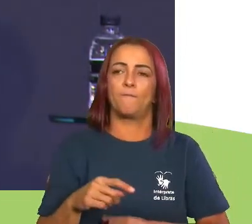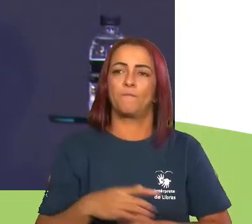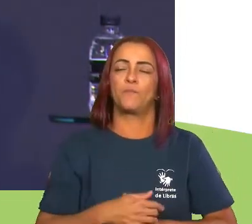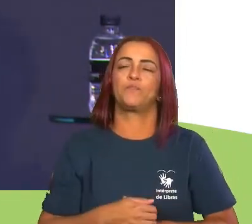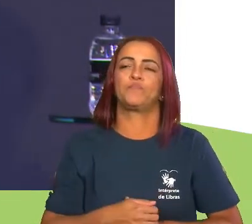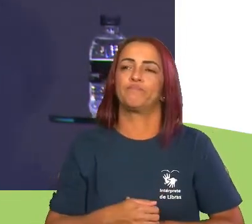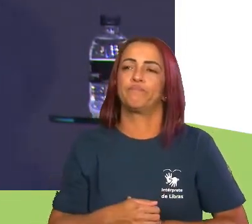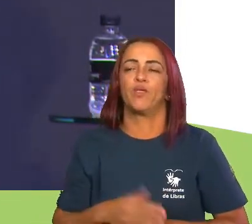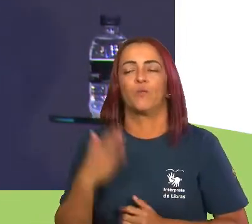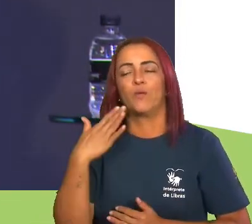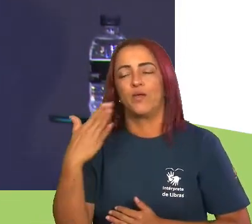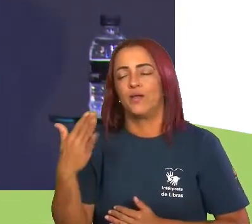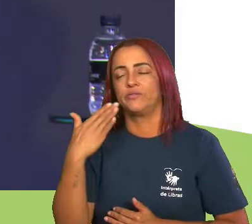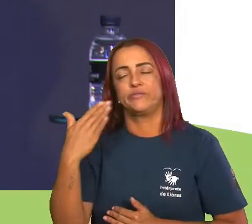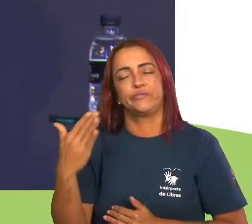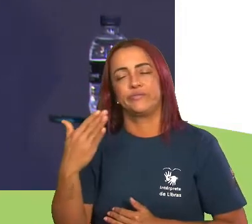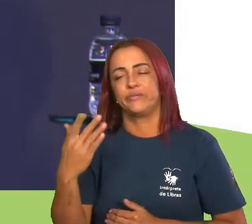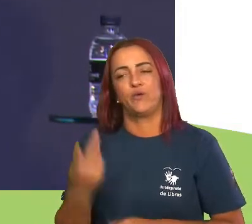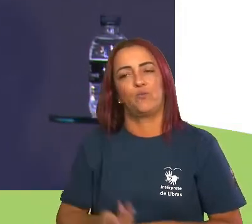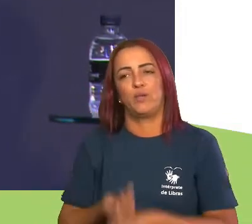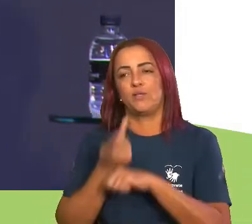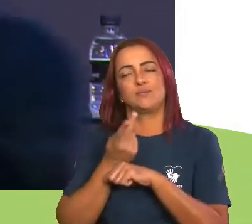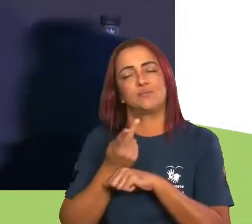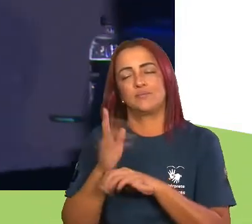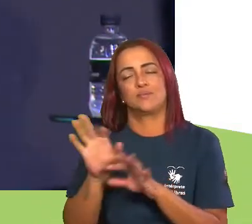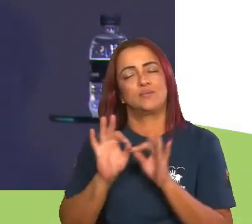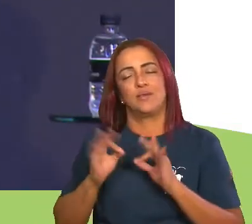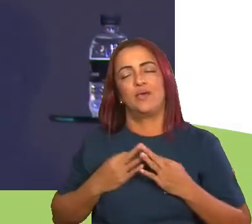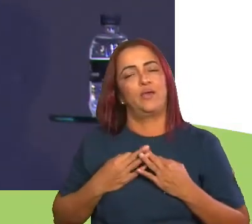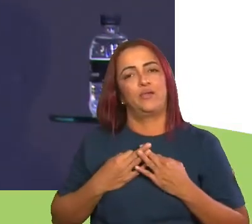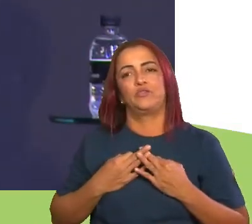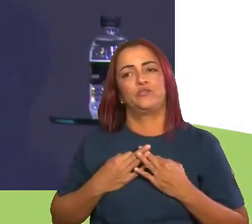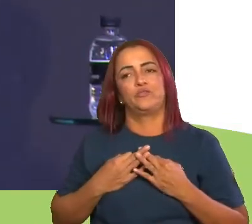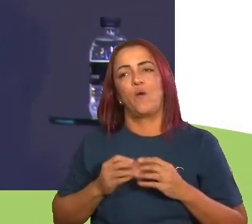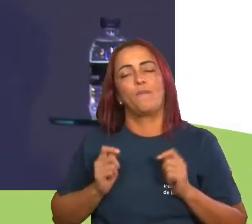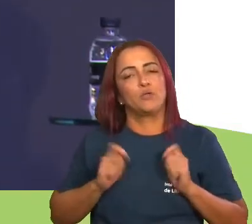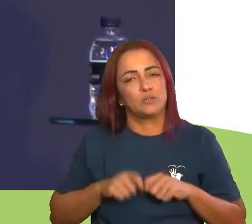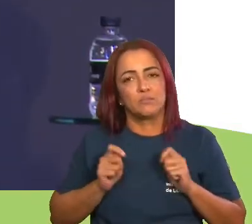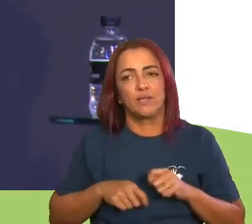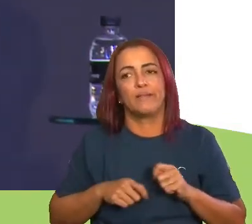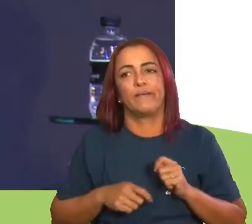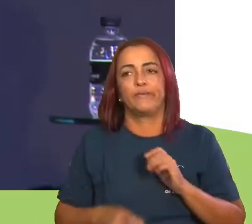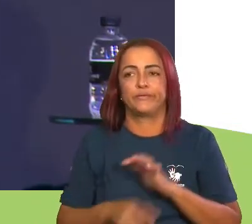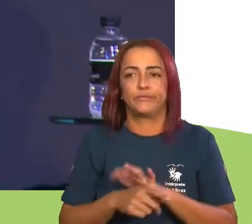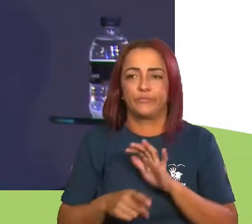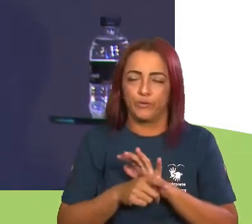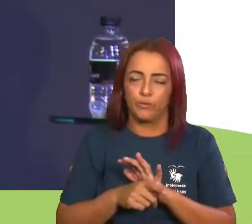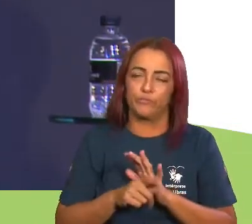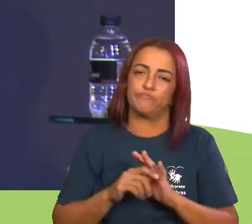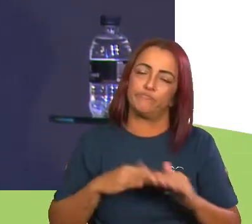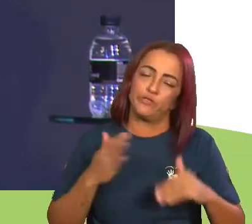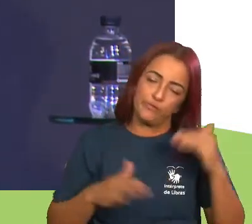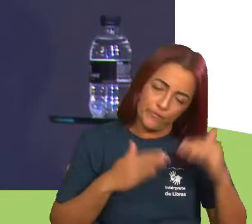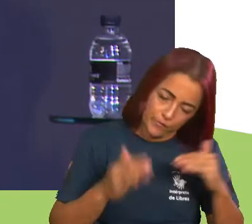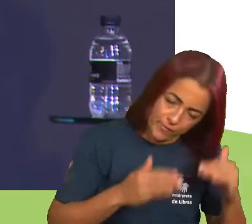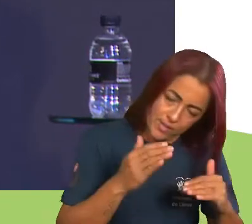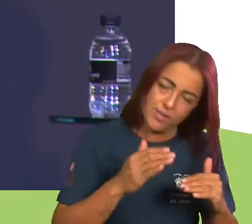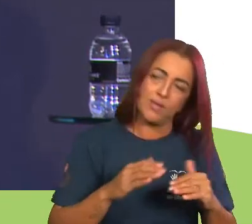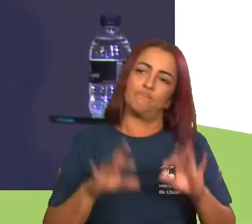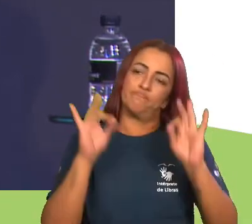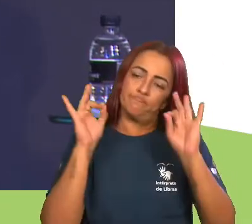é uma gratidão, é um presente, é uma possibilidade que a gente tem de evoluir,